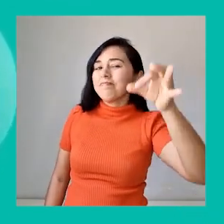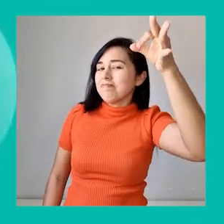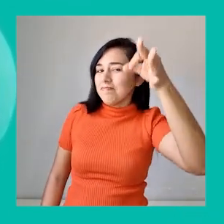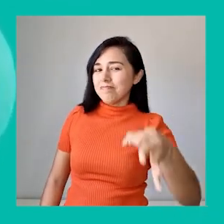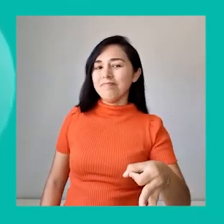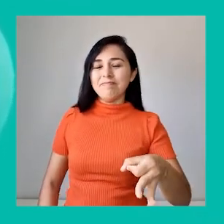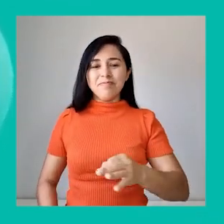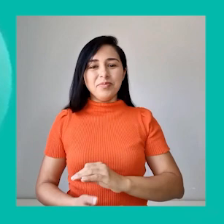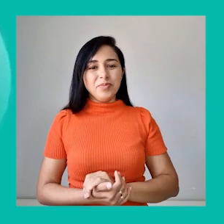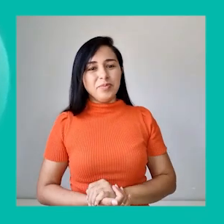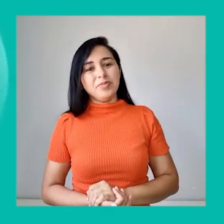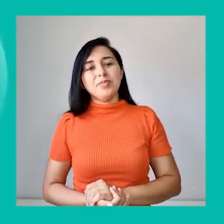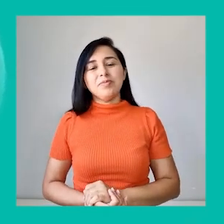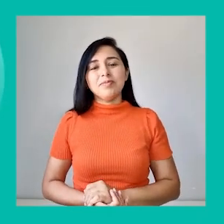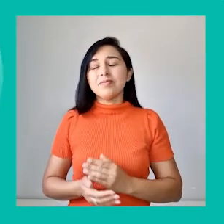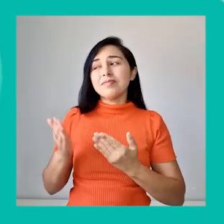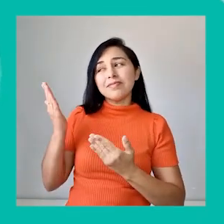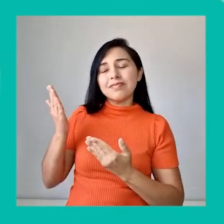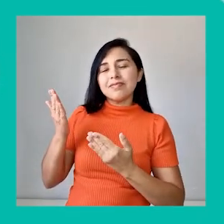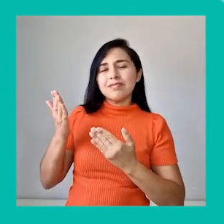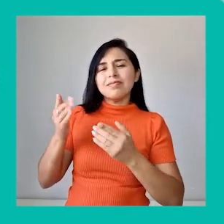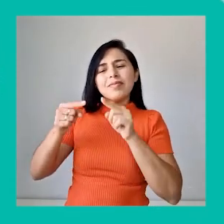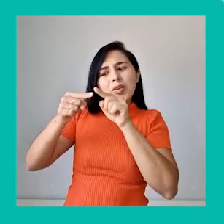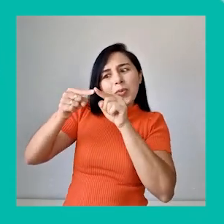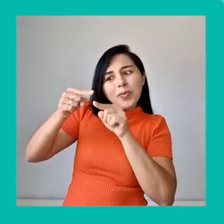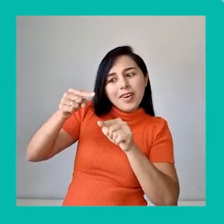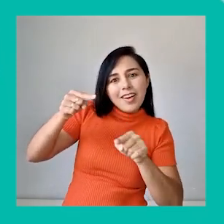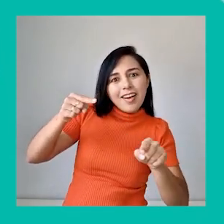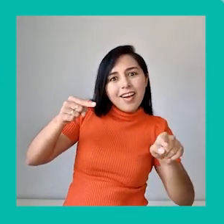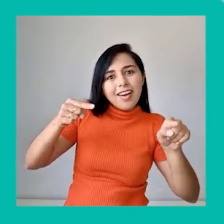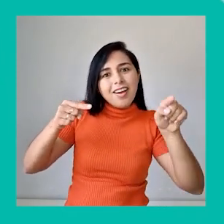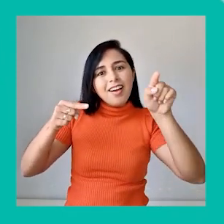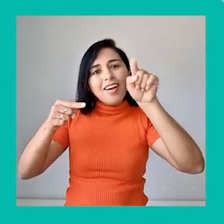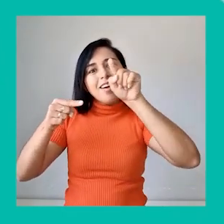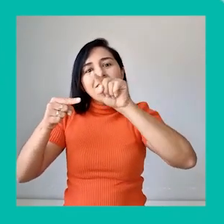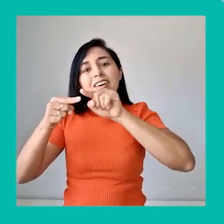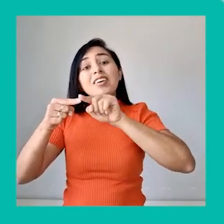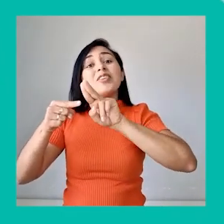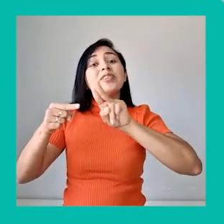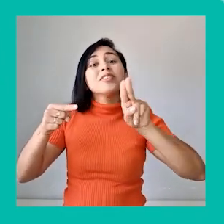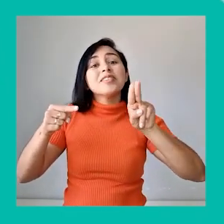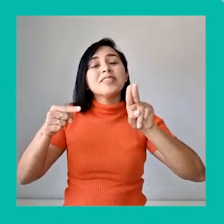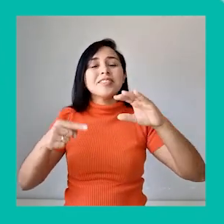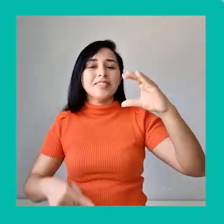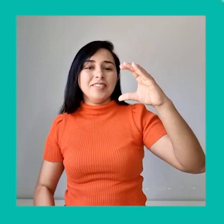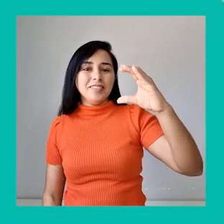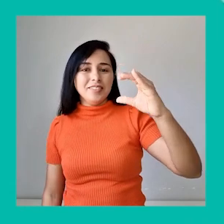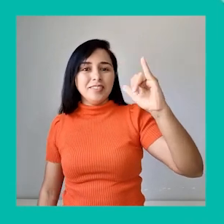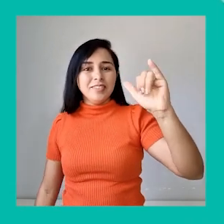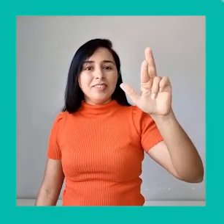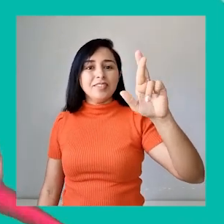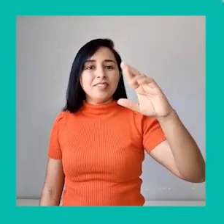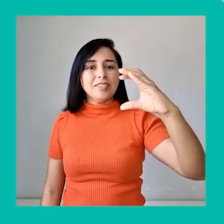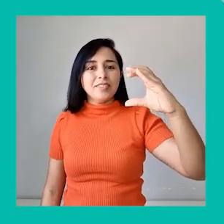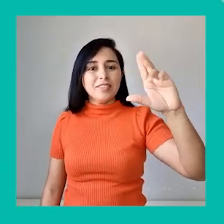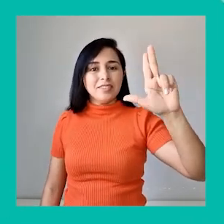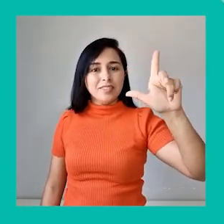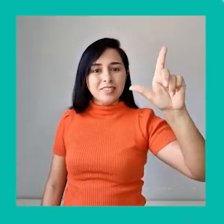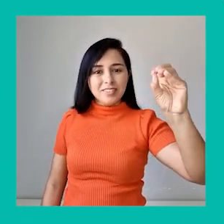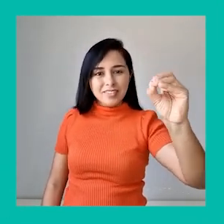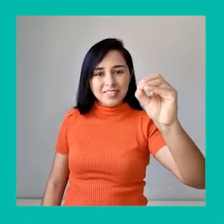E essa aqui, que é bem redondinha, você lembra o nome? Isso mesmo, o círculo.